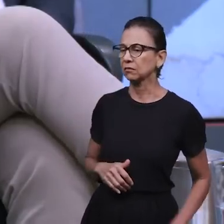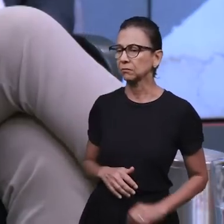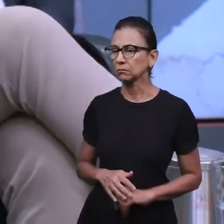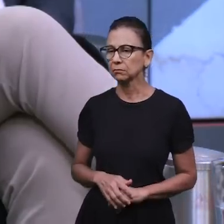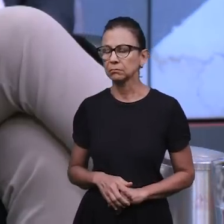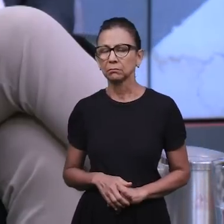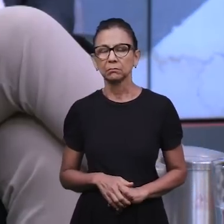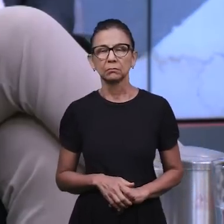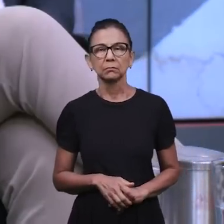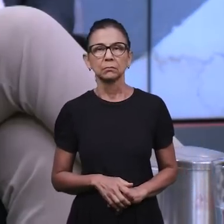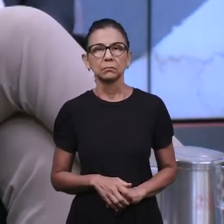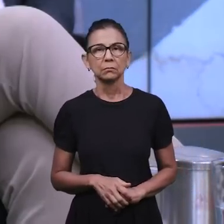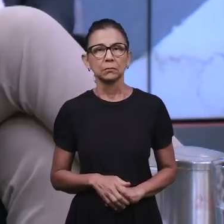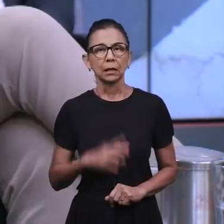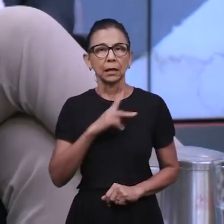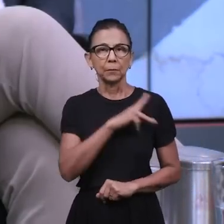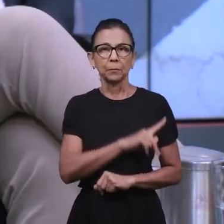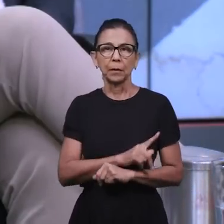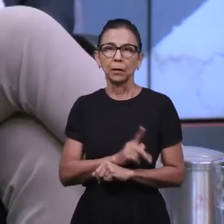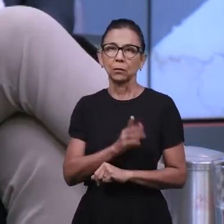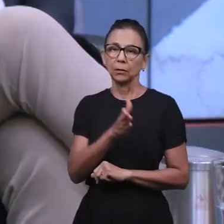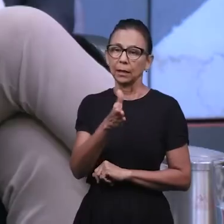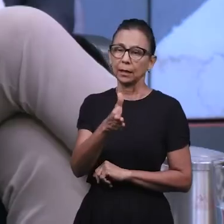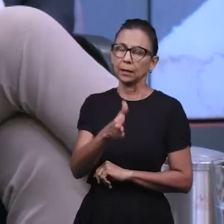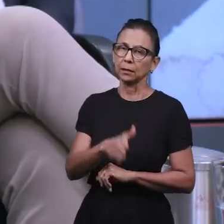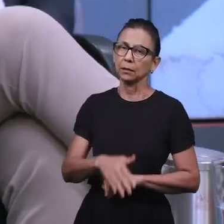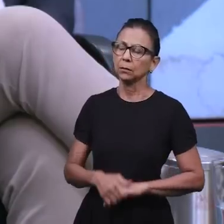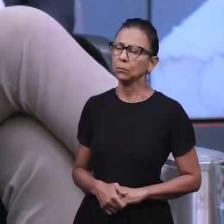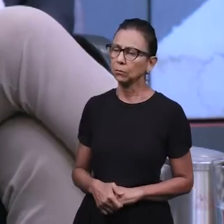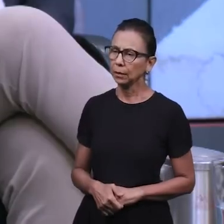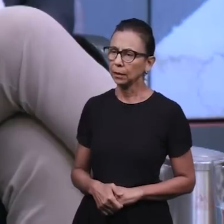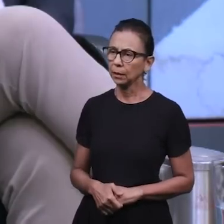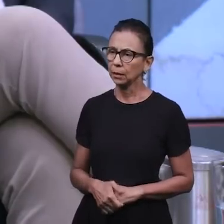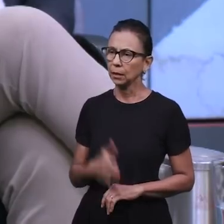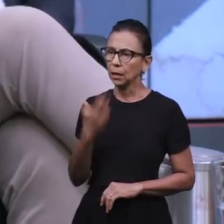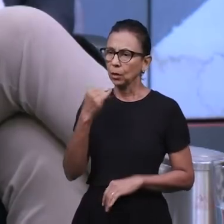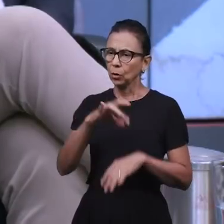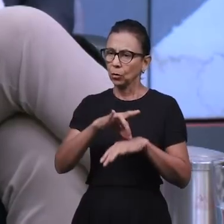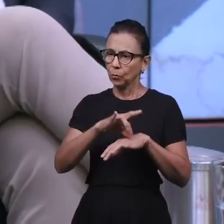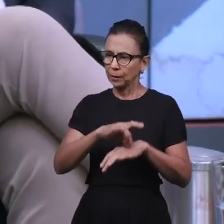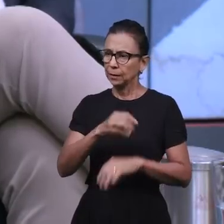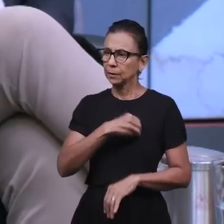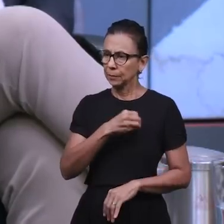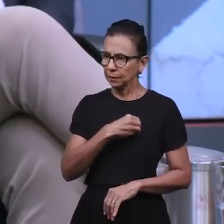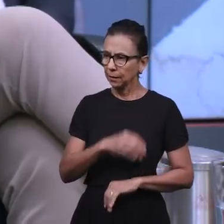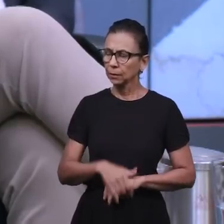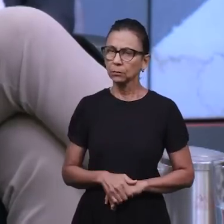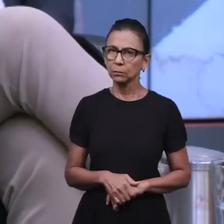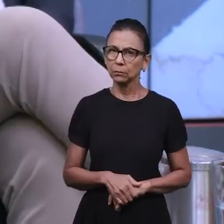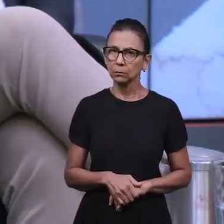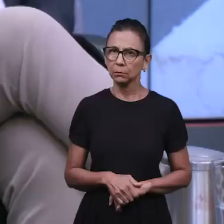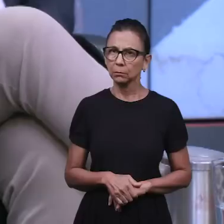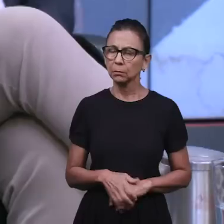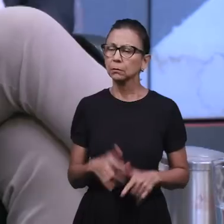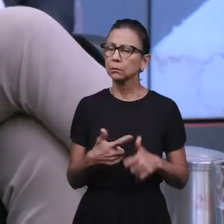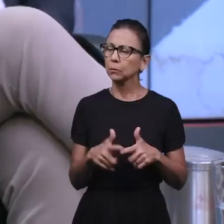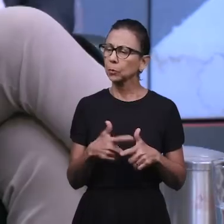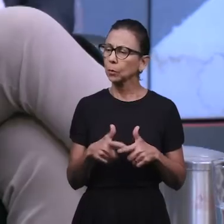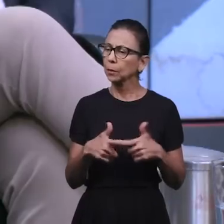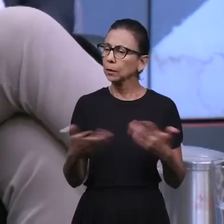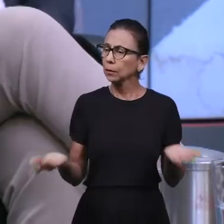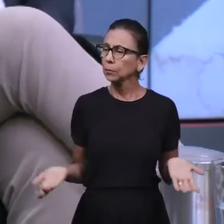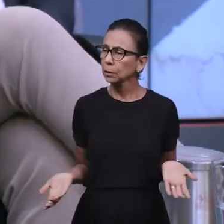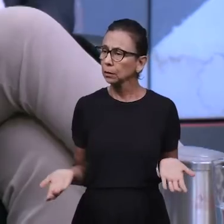A carne é alguma coisa? O ídolo é alguma coisa? Não é, não são. Então, onde está o problema?